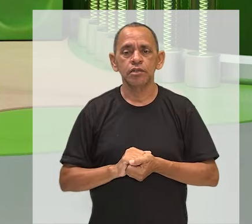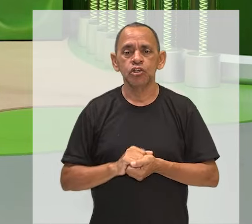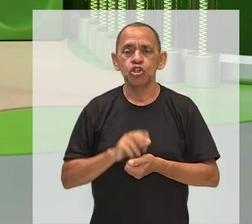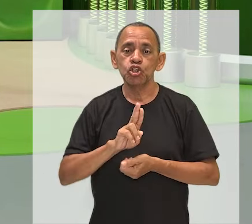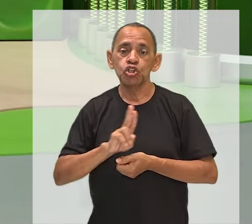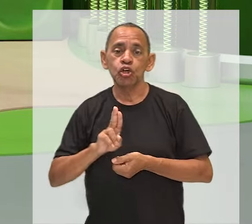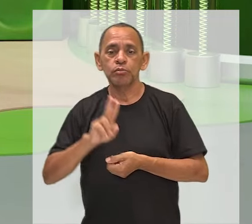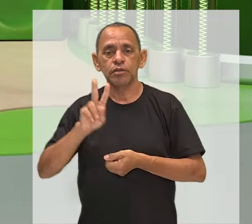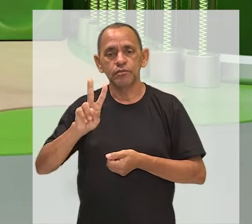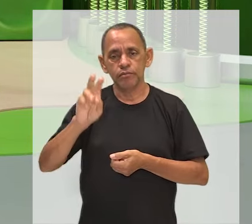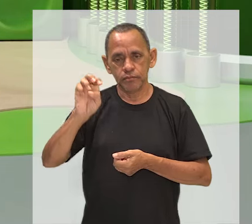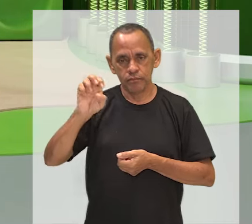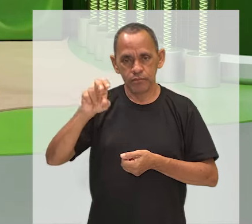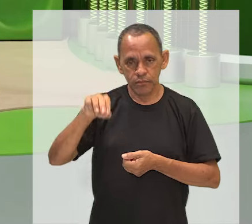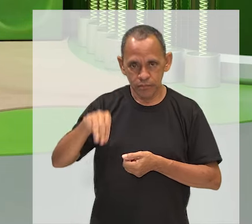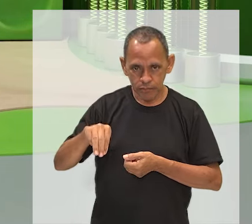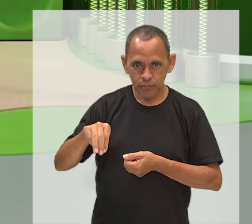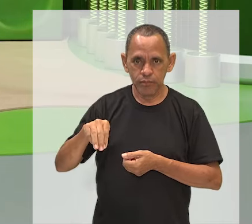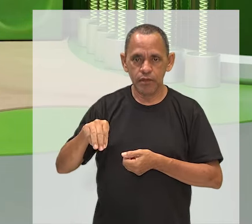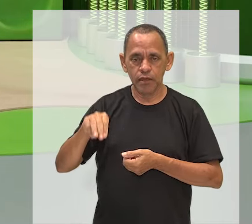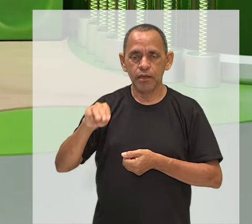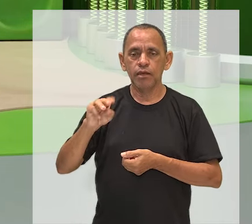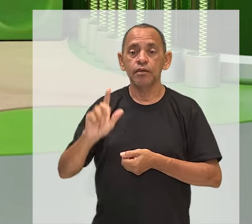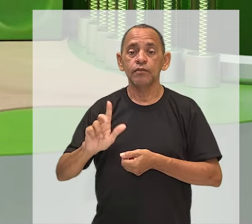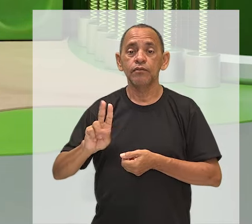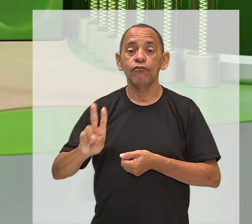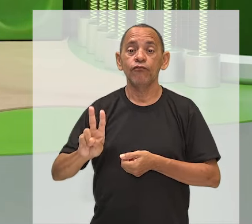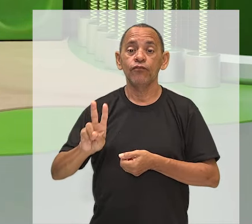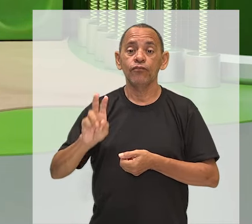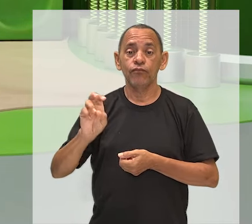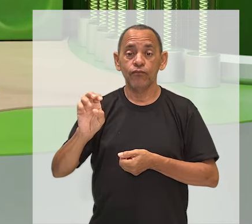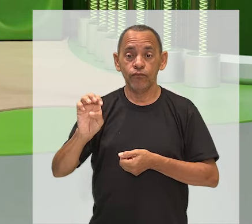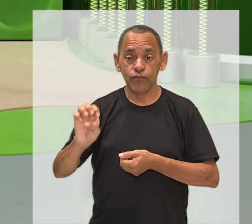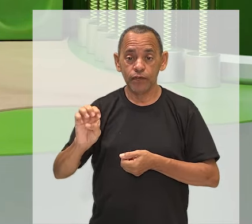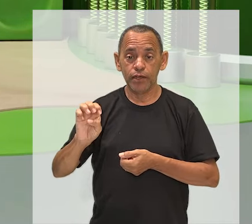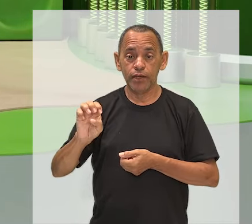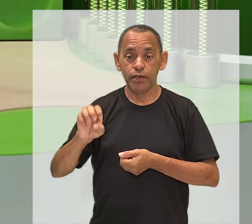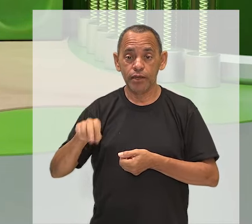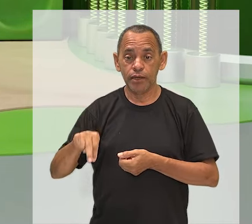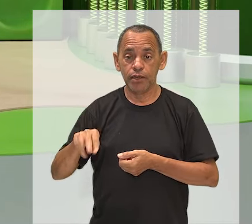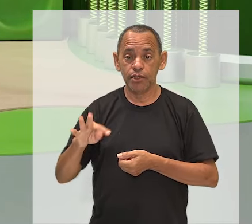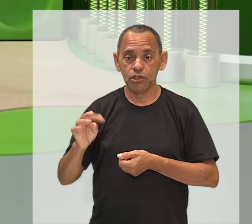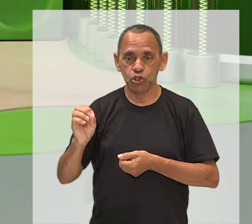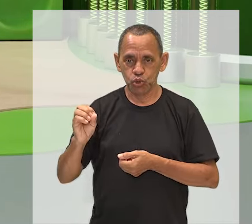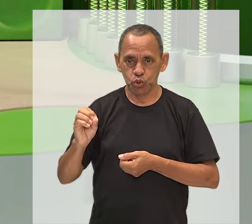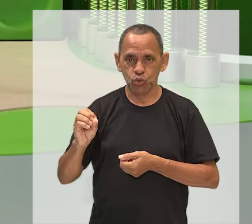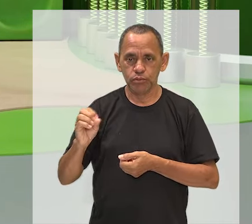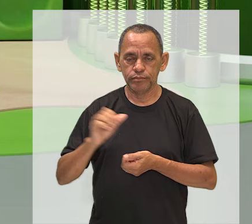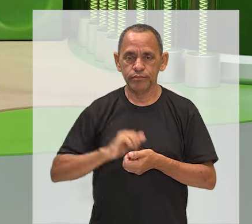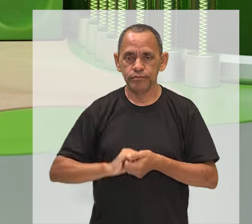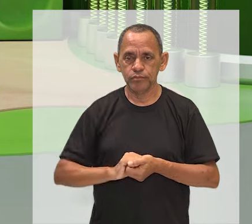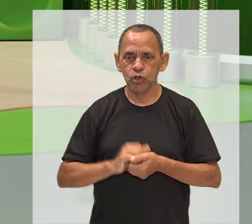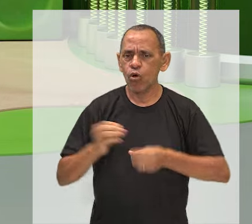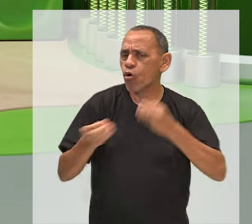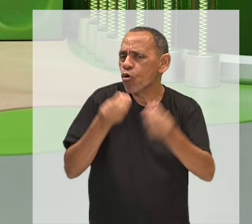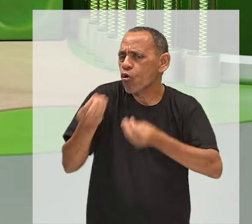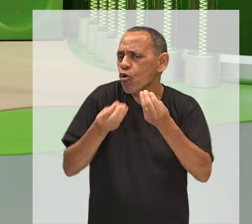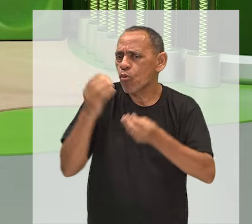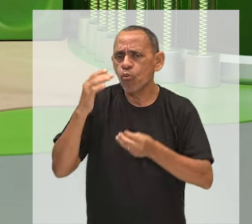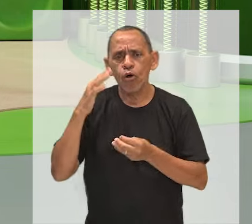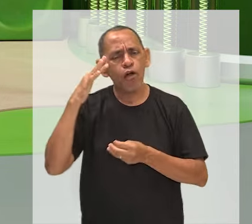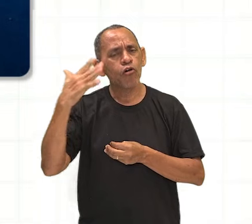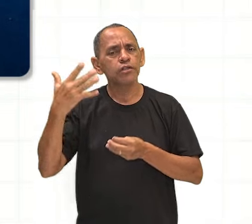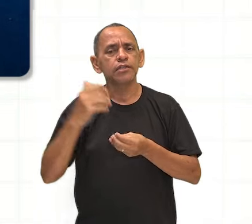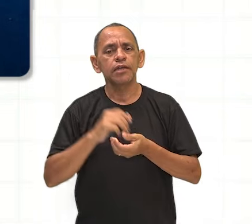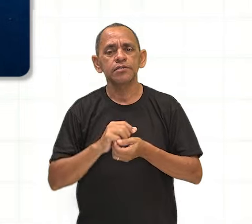vai observar aí numa imagem que vai facilitar para a gente entender melhor como é essa movimentação de ar quente, ar frio, né?